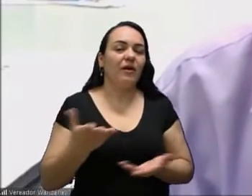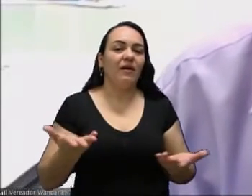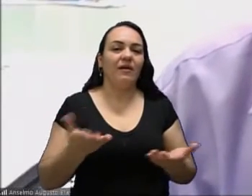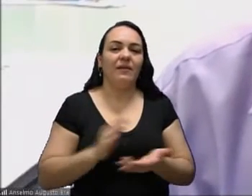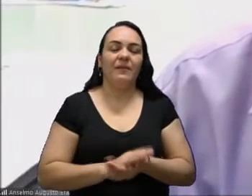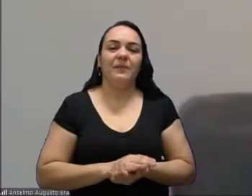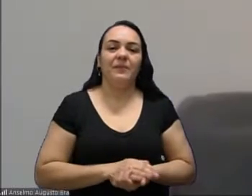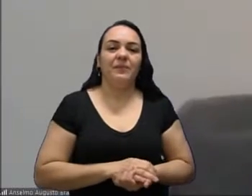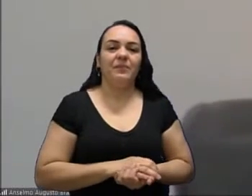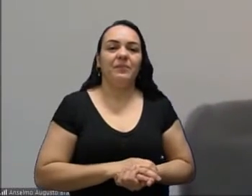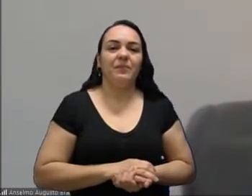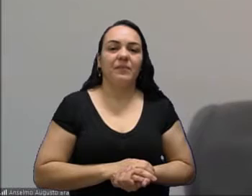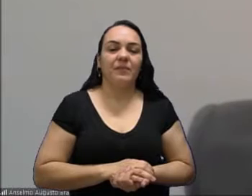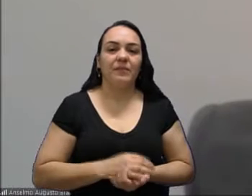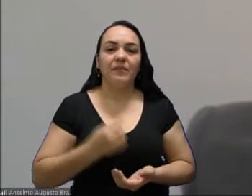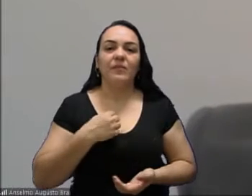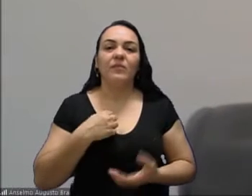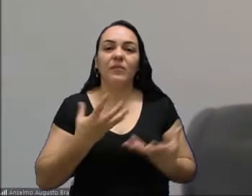quero